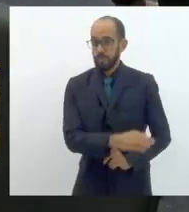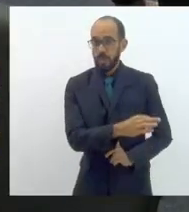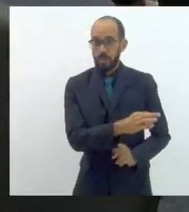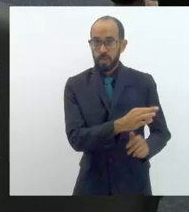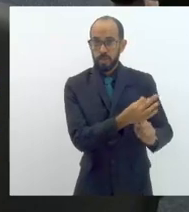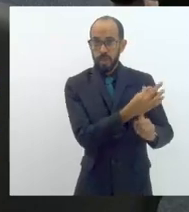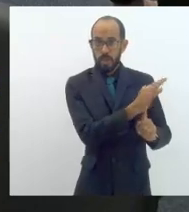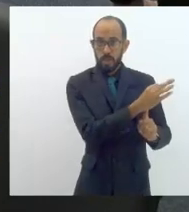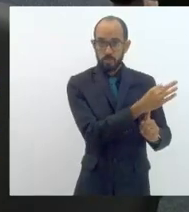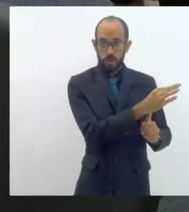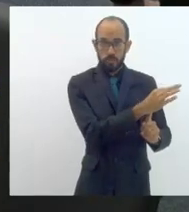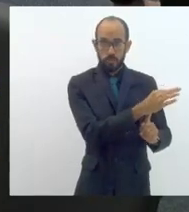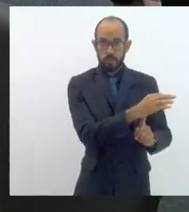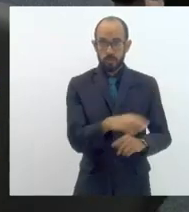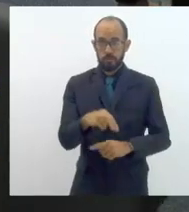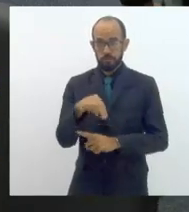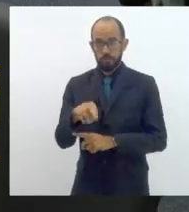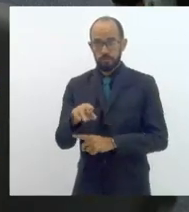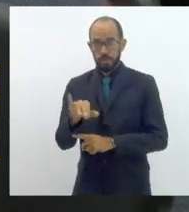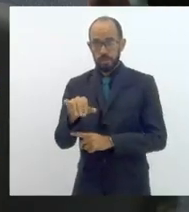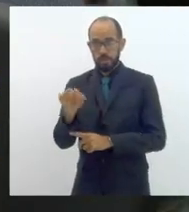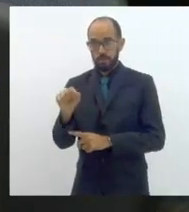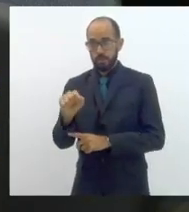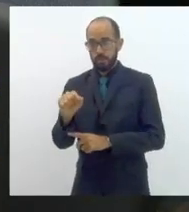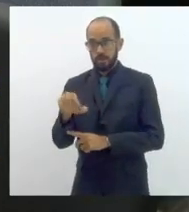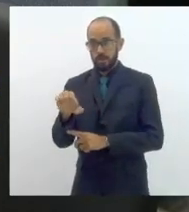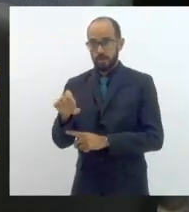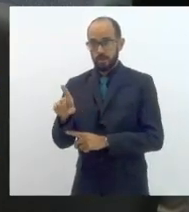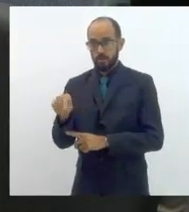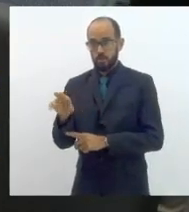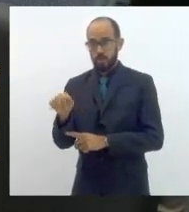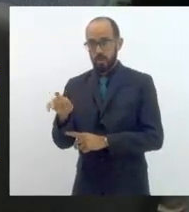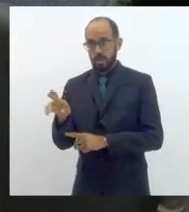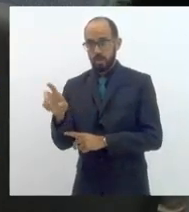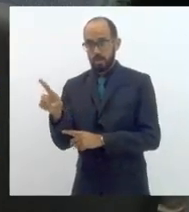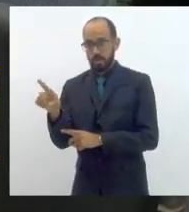Teresópolis, Maria Eduarda de Paula Machado.